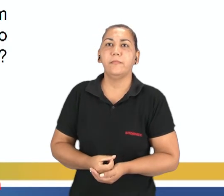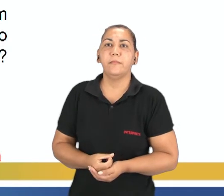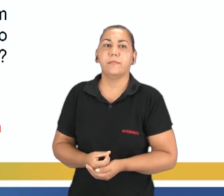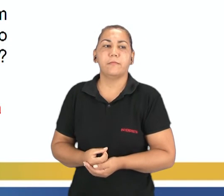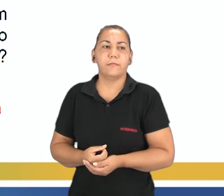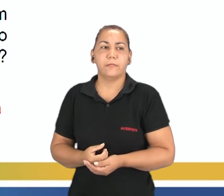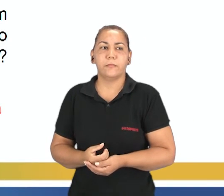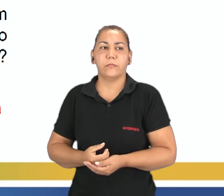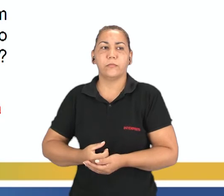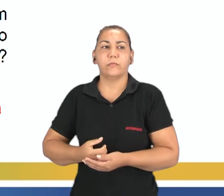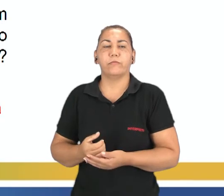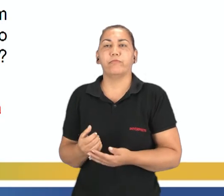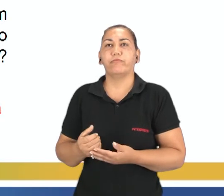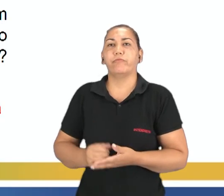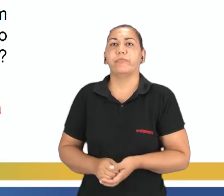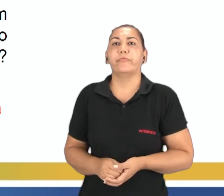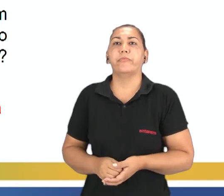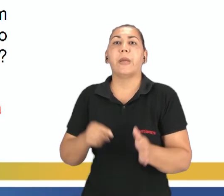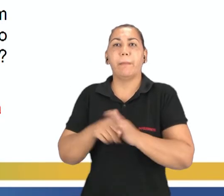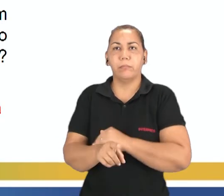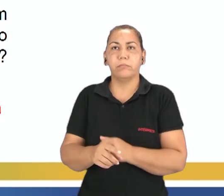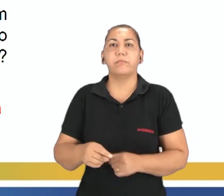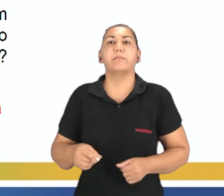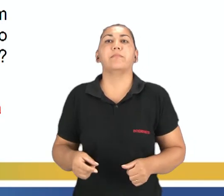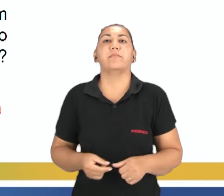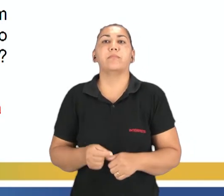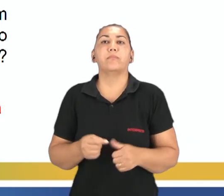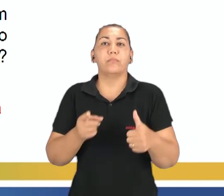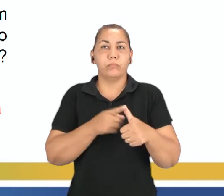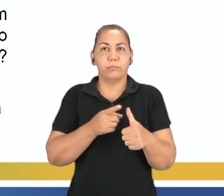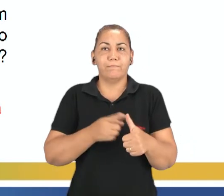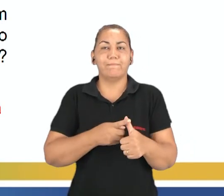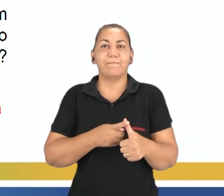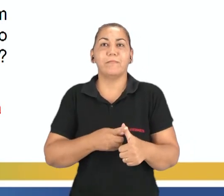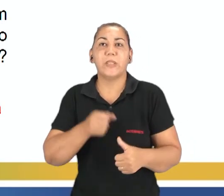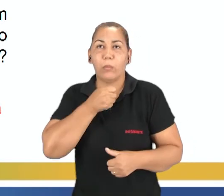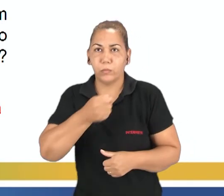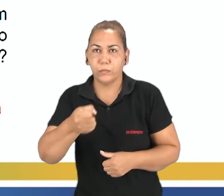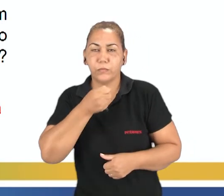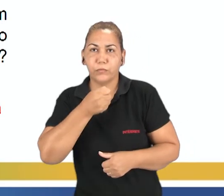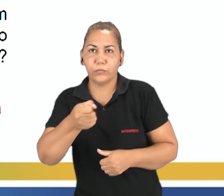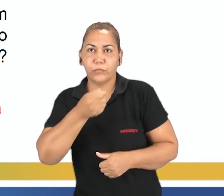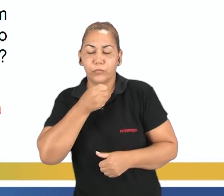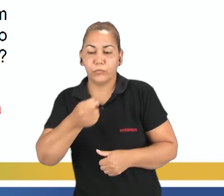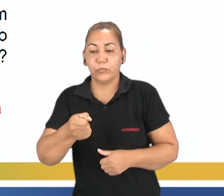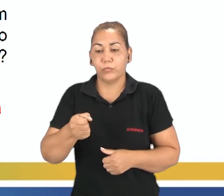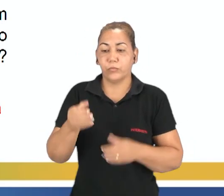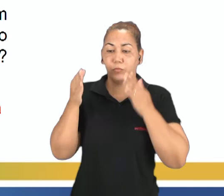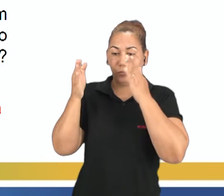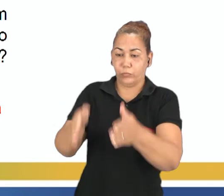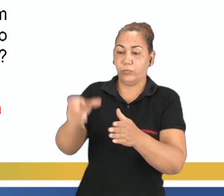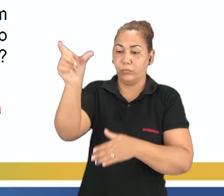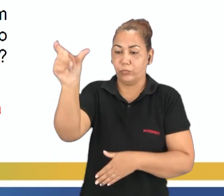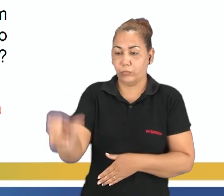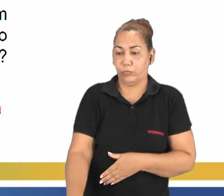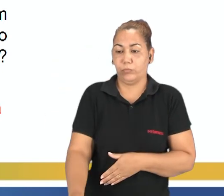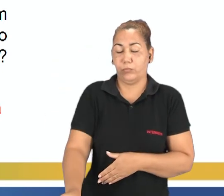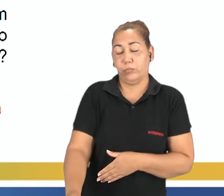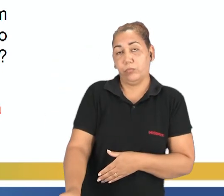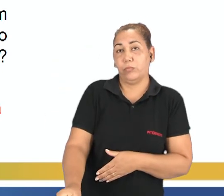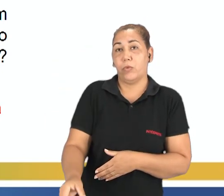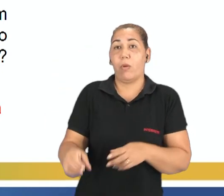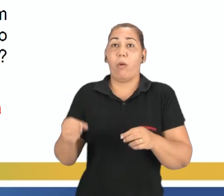aqui. Questão 1. Uma entrevista pode se concentrar na pessoa do entrevistado ou em um